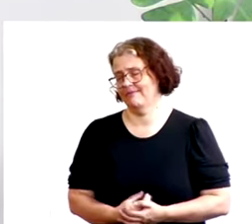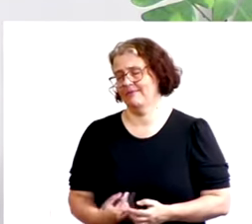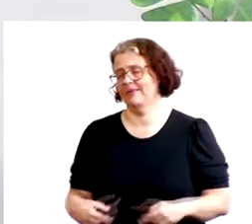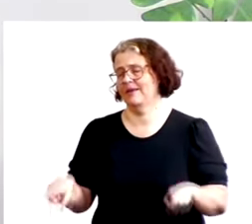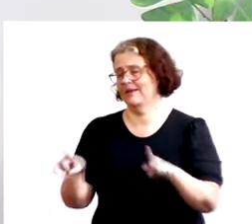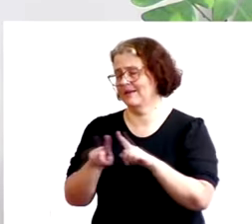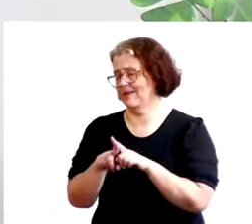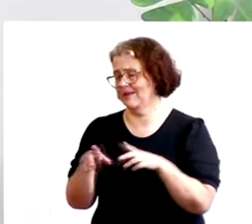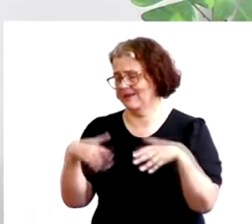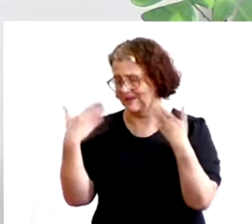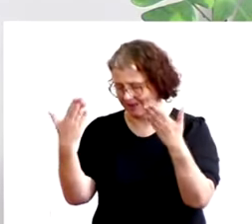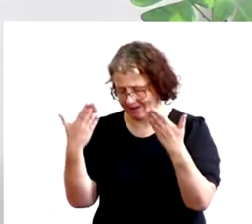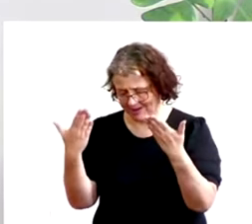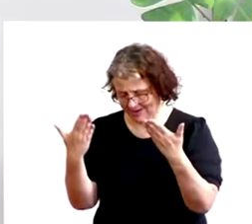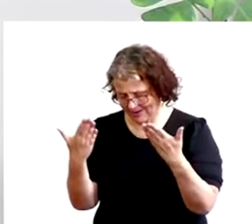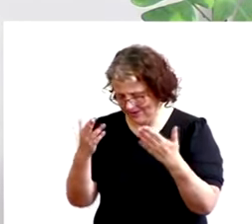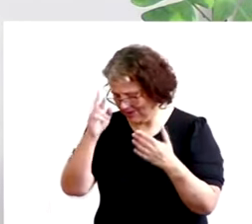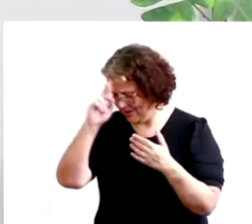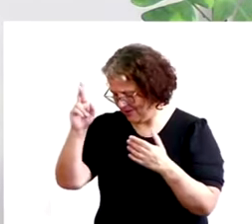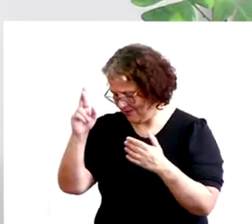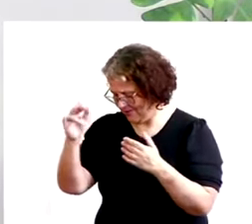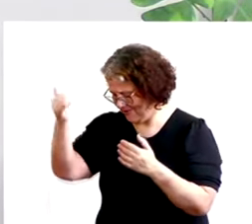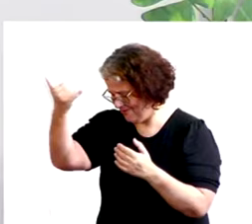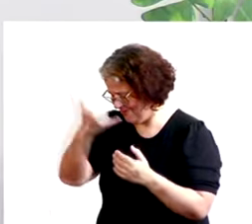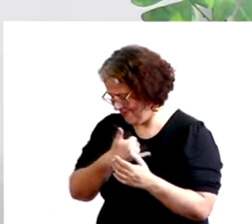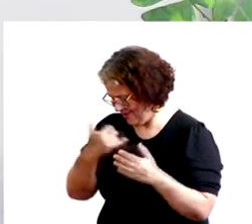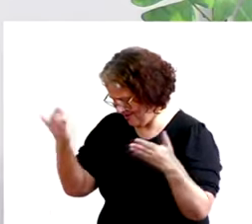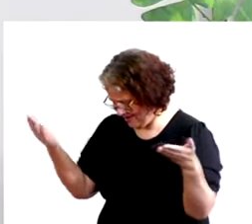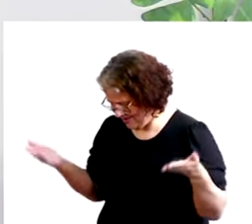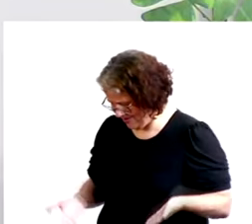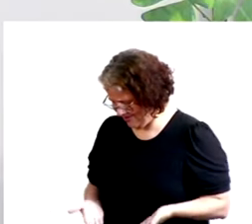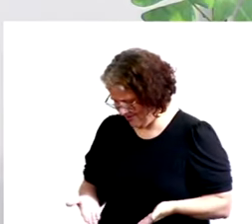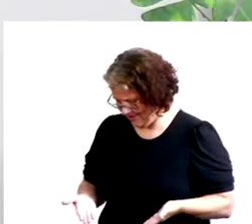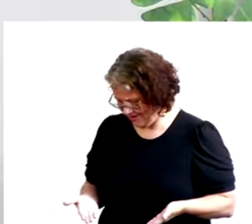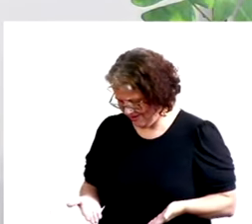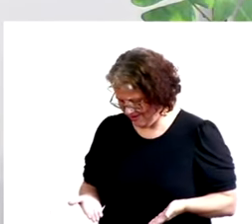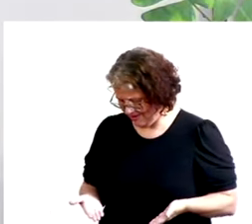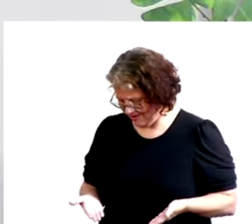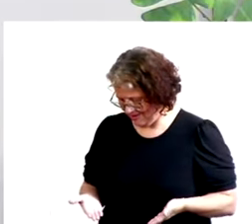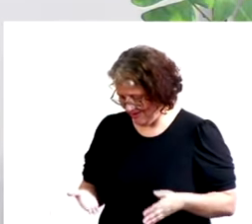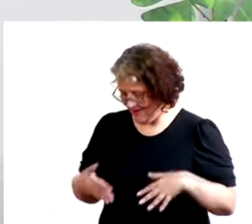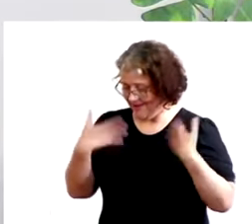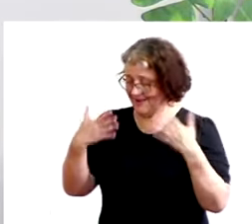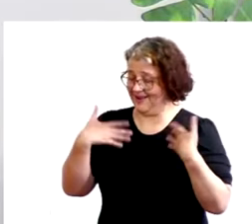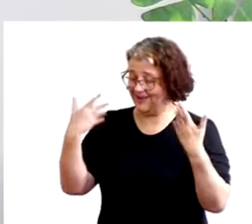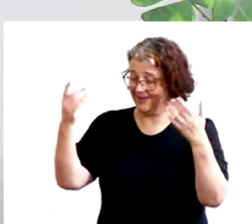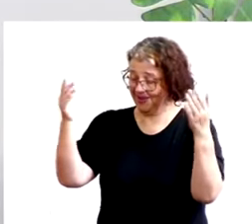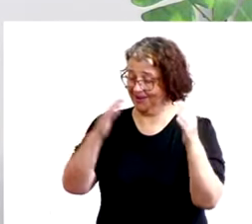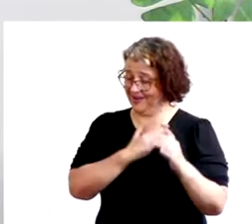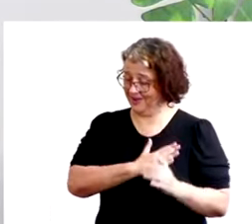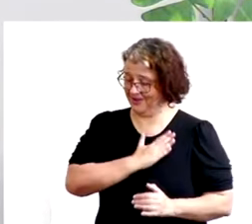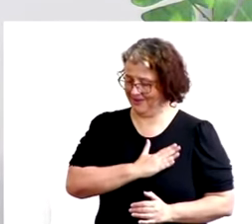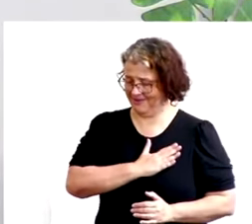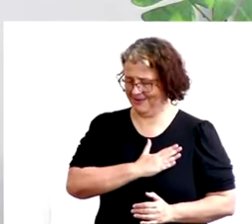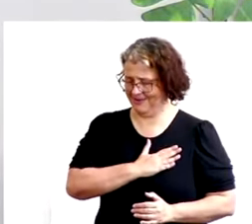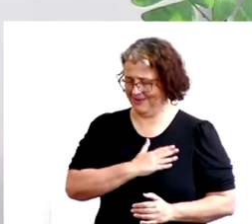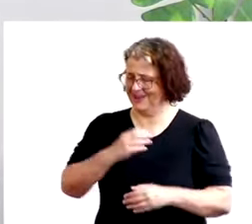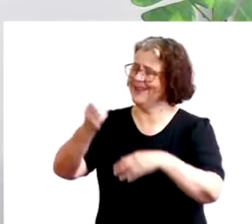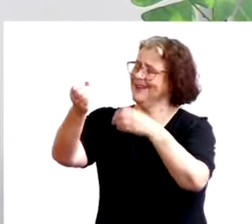Te pedimos ó Deus que o Senhor Fale Conosco nesta manhã animando o nosso coração